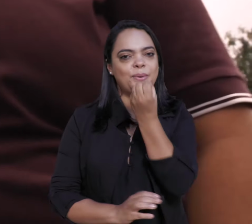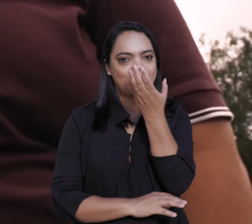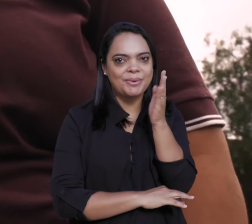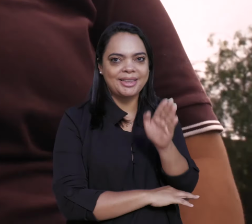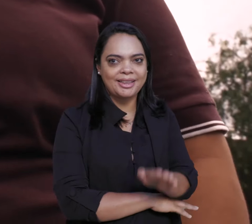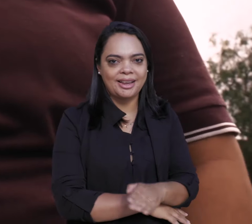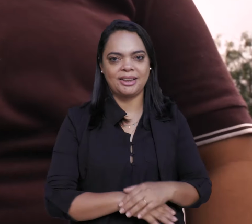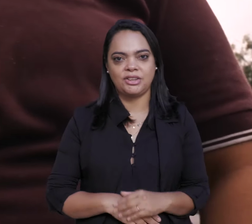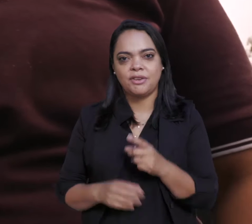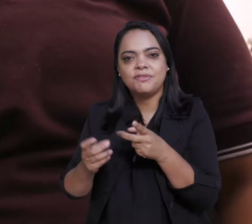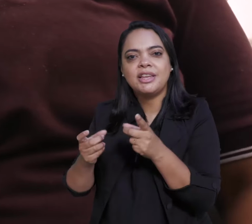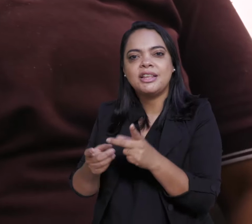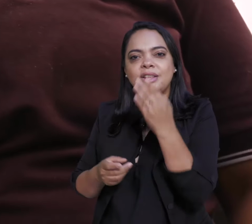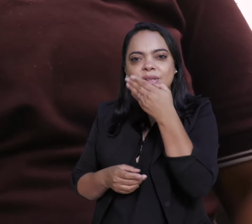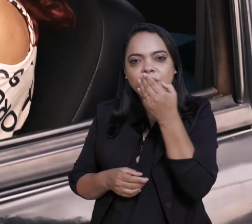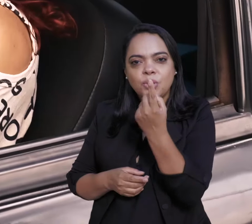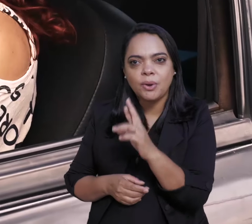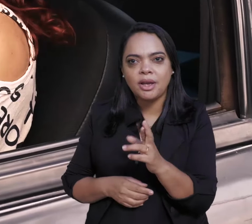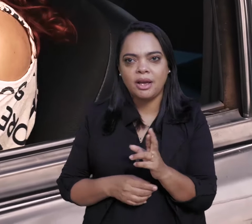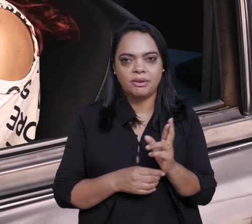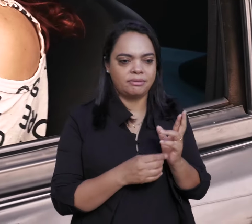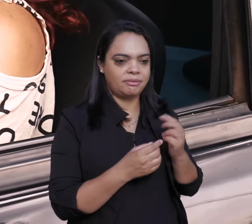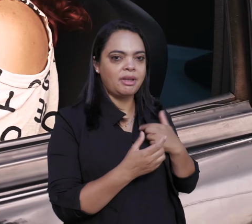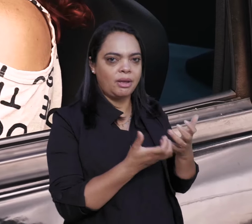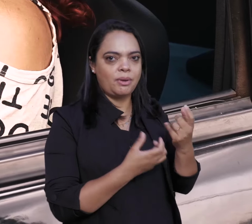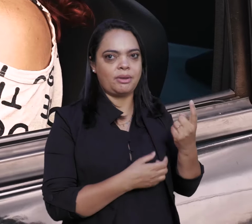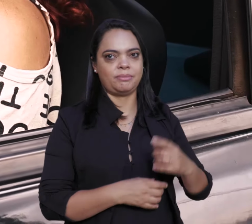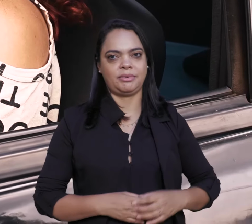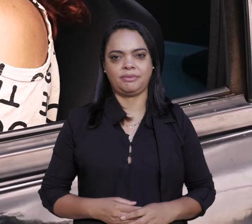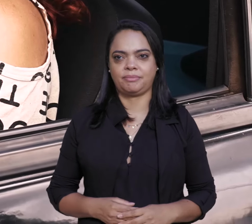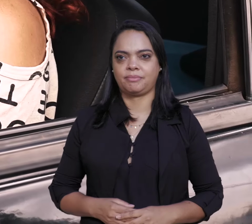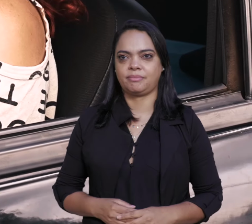Boa tarde. Olha a paçoquinha, R$ 1. Aceito uma.